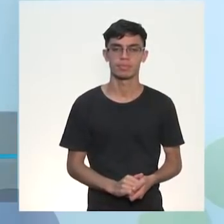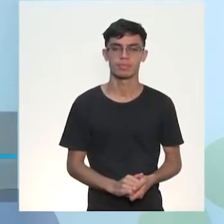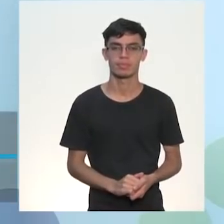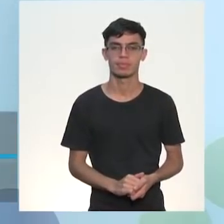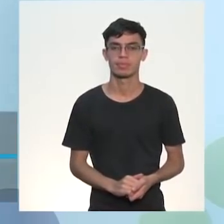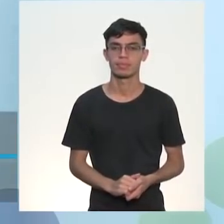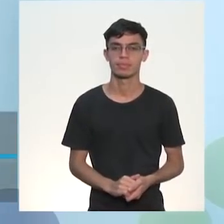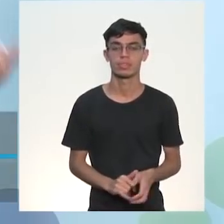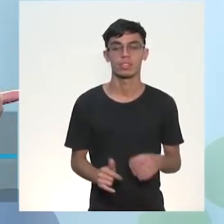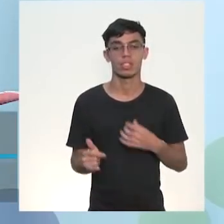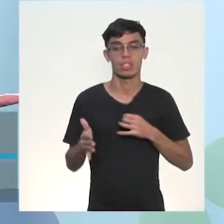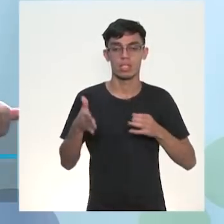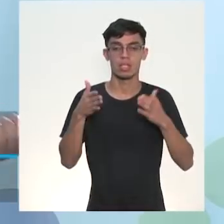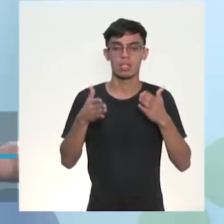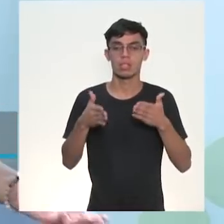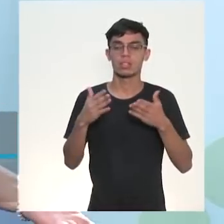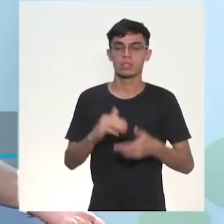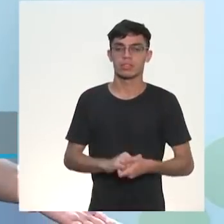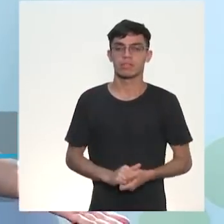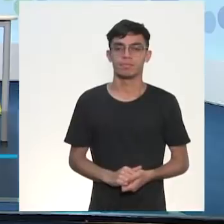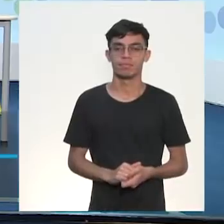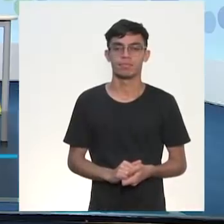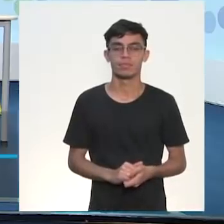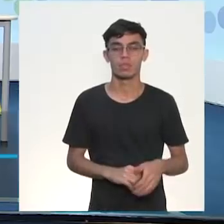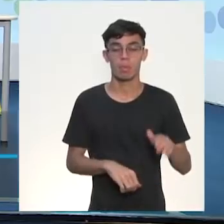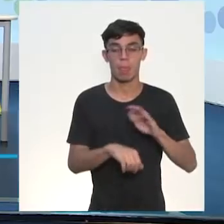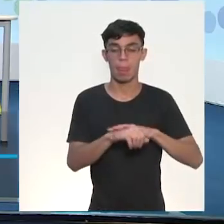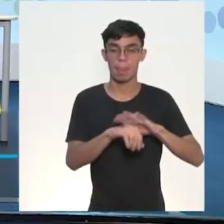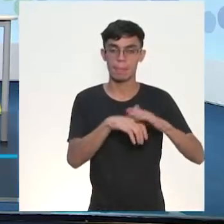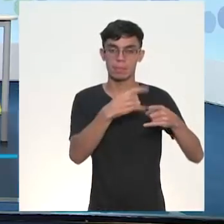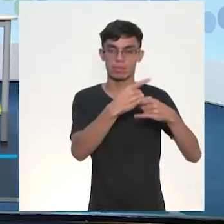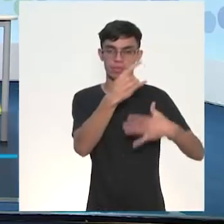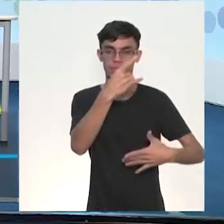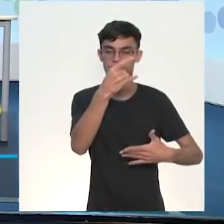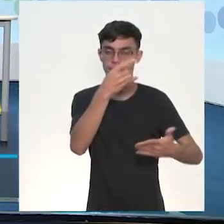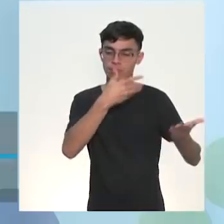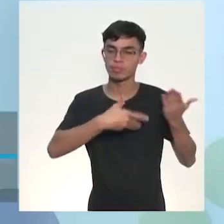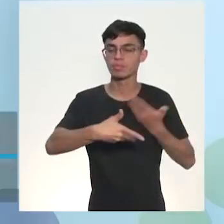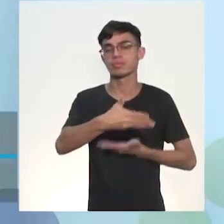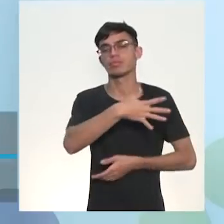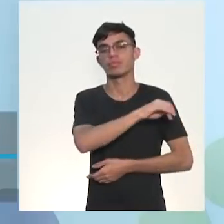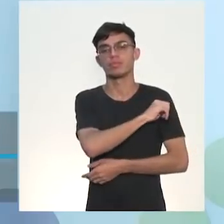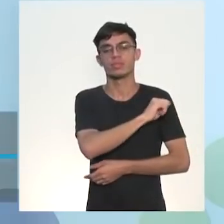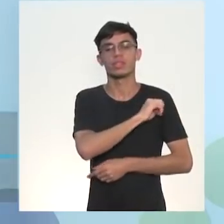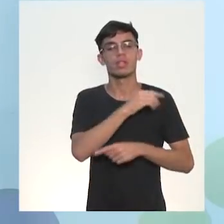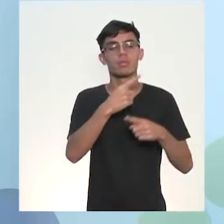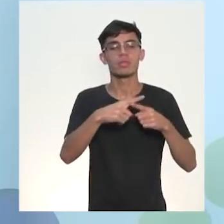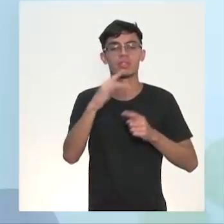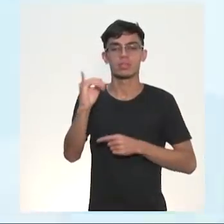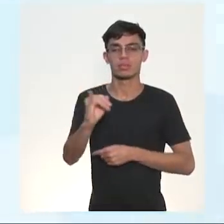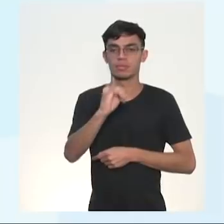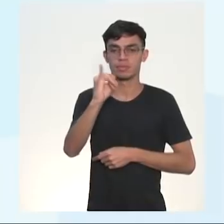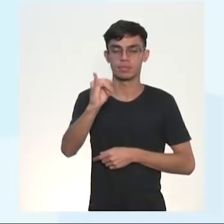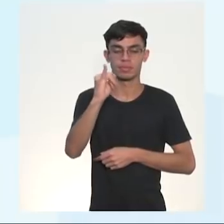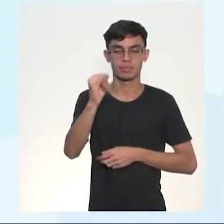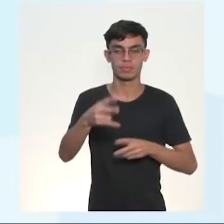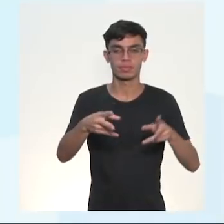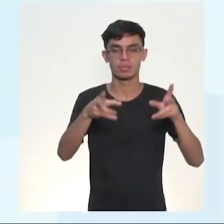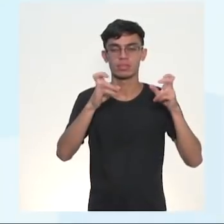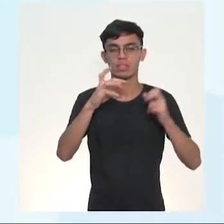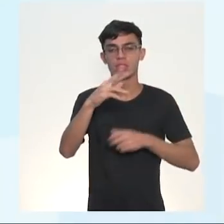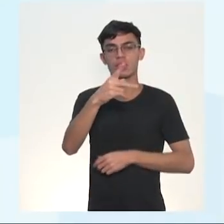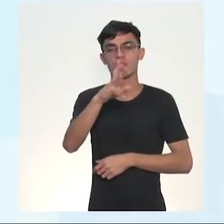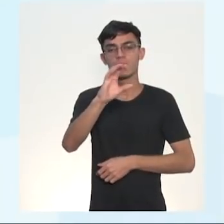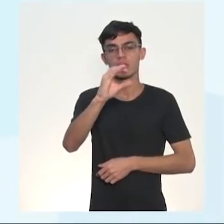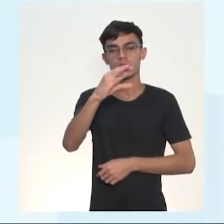Aí, agora é a sua vez. Aí, né, como a gente faz a interação no chat com os alunos, por que é importante observar o selo